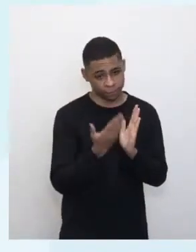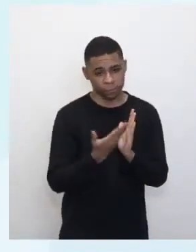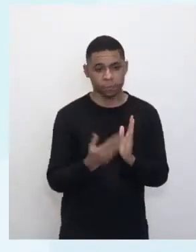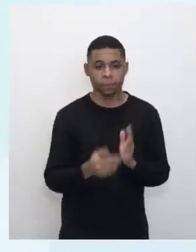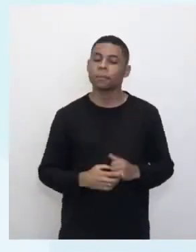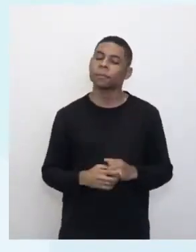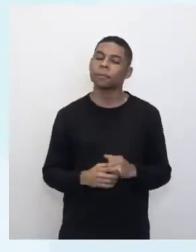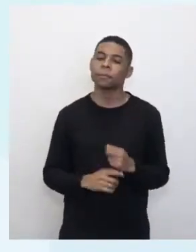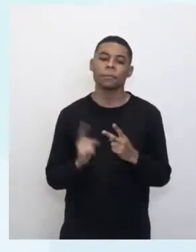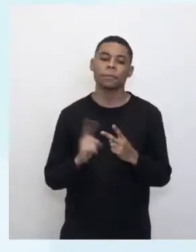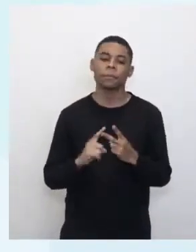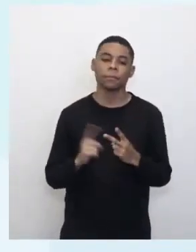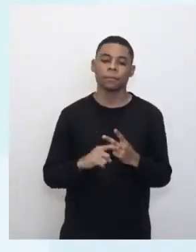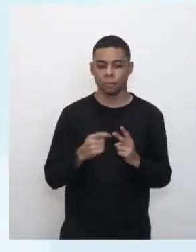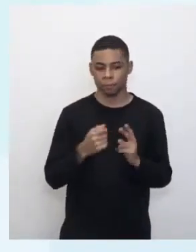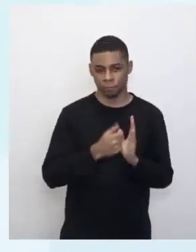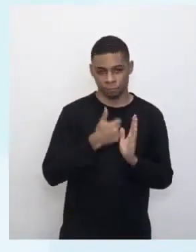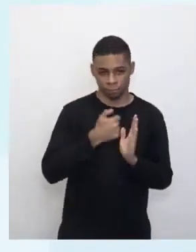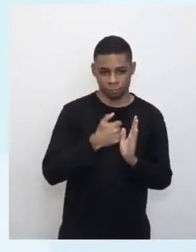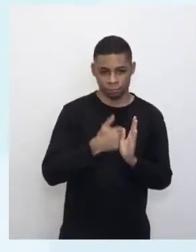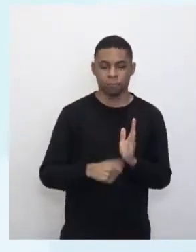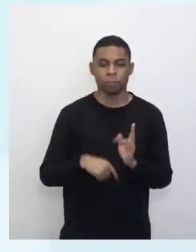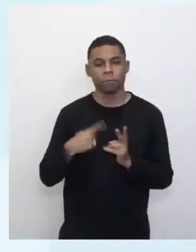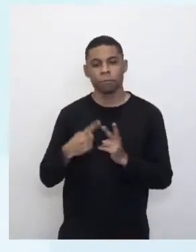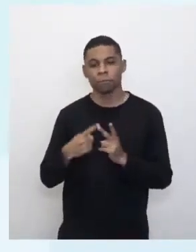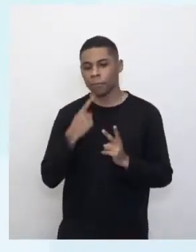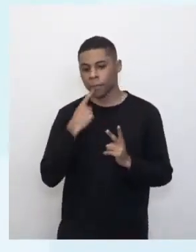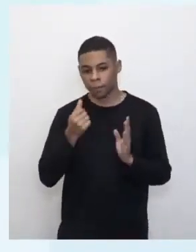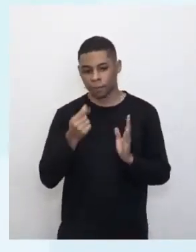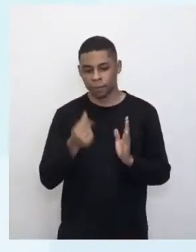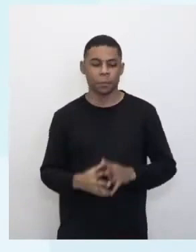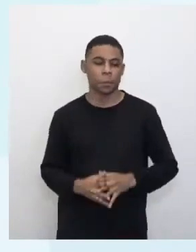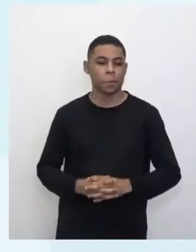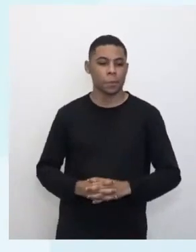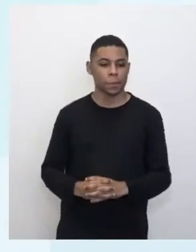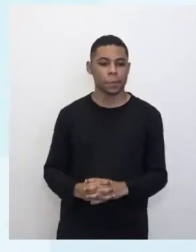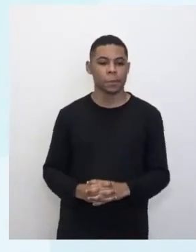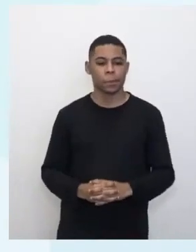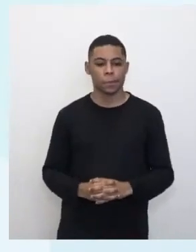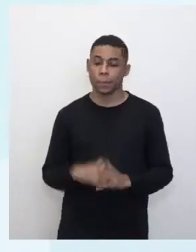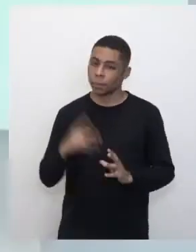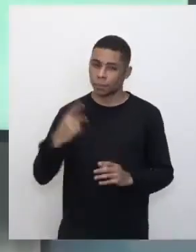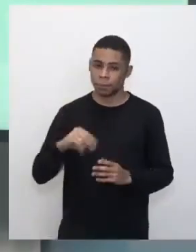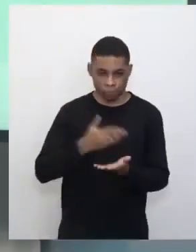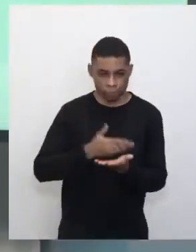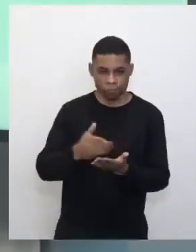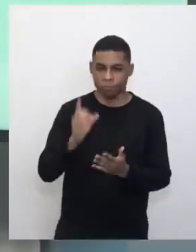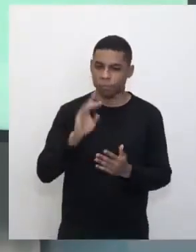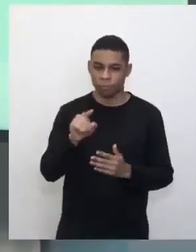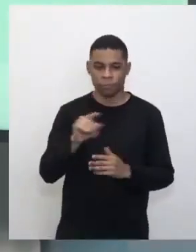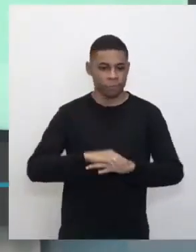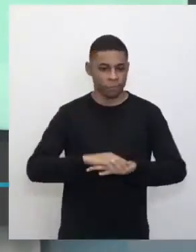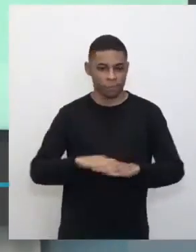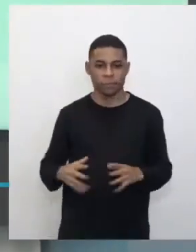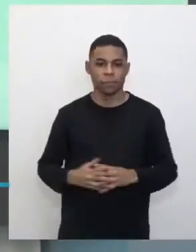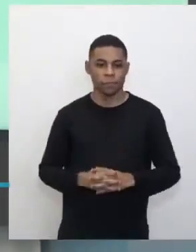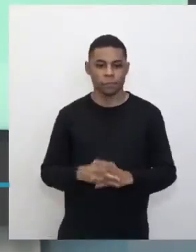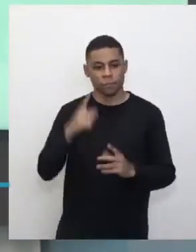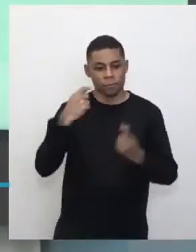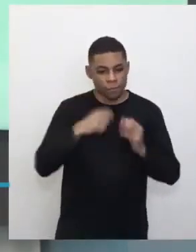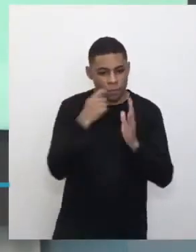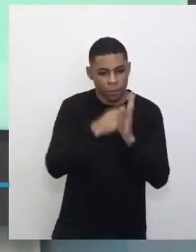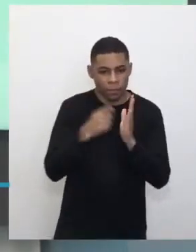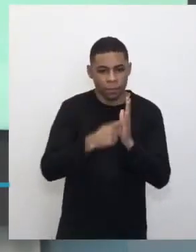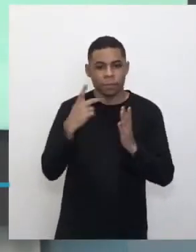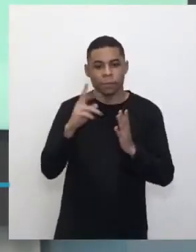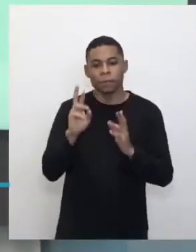você vai precisar... Your notebook. Seu caderno. A pen or a pencil. Uma caneta, um lápis. That's it. É só isso que você precisa aí para poder anotar as